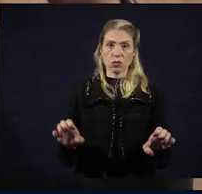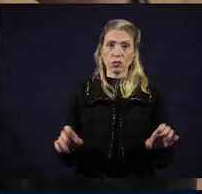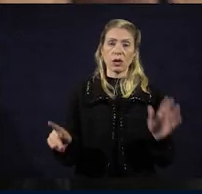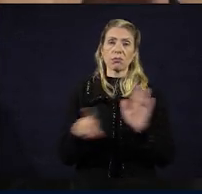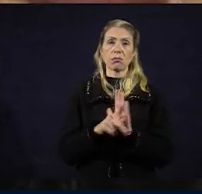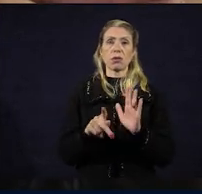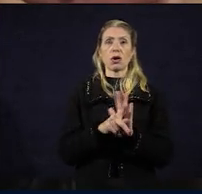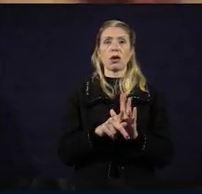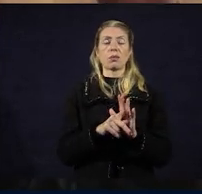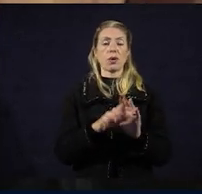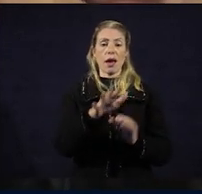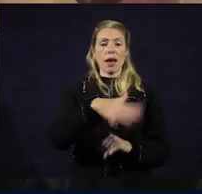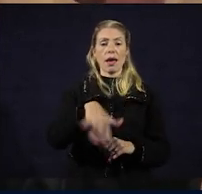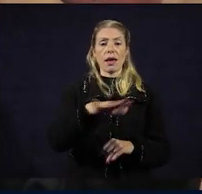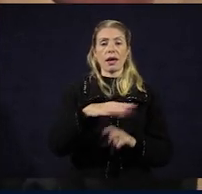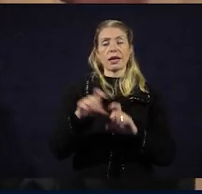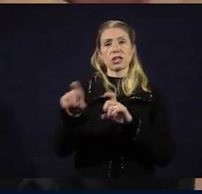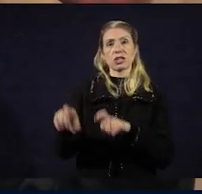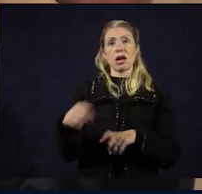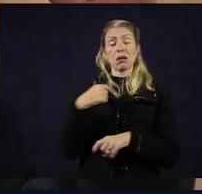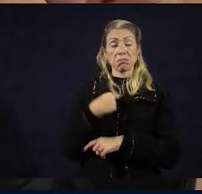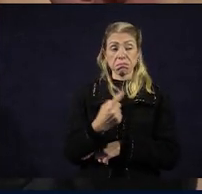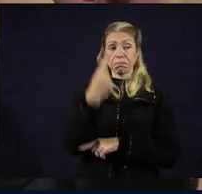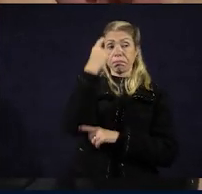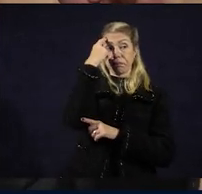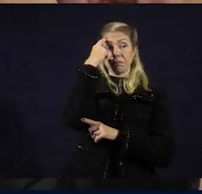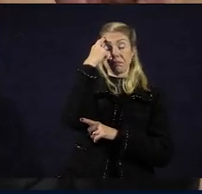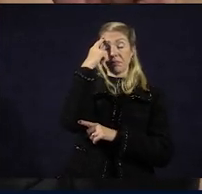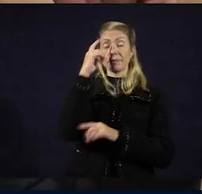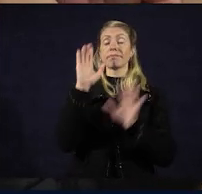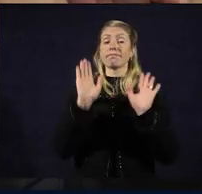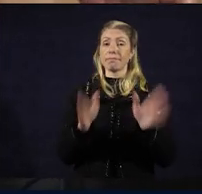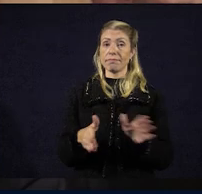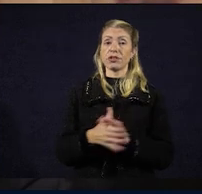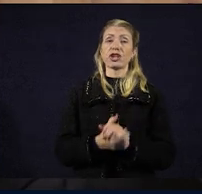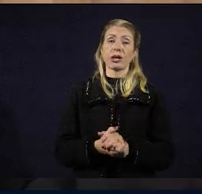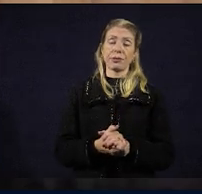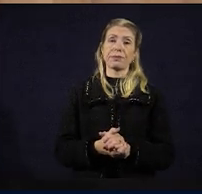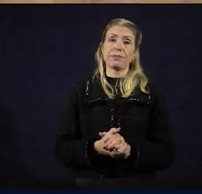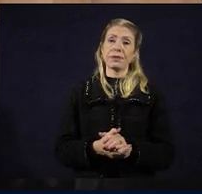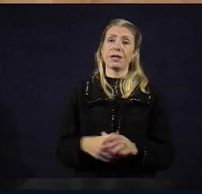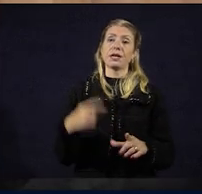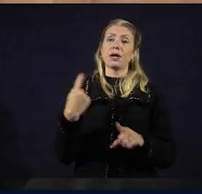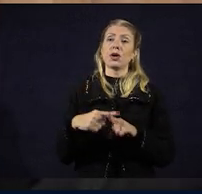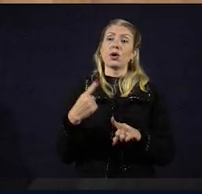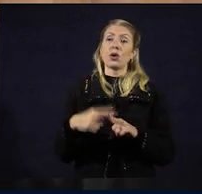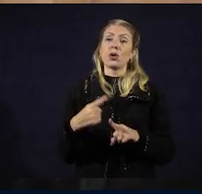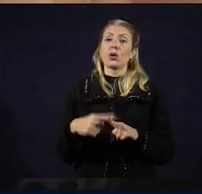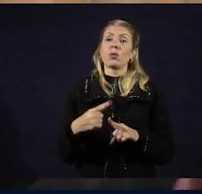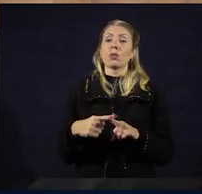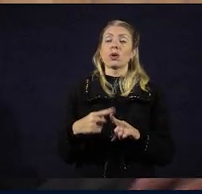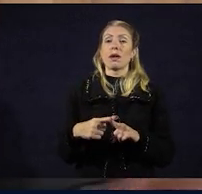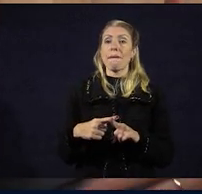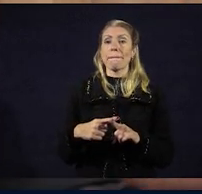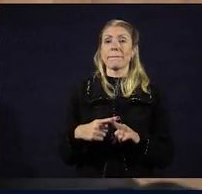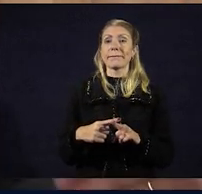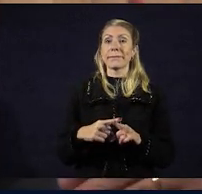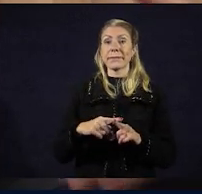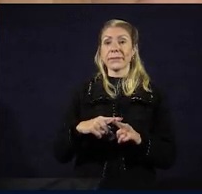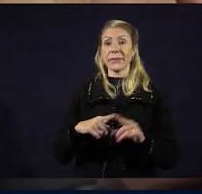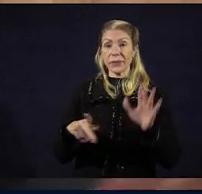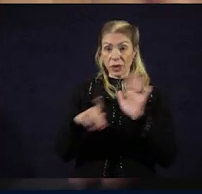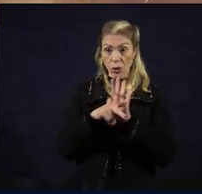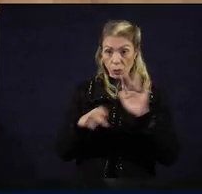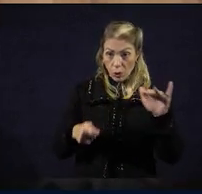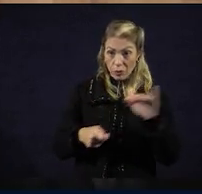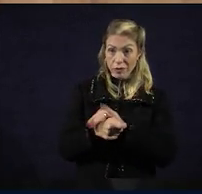água e isso já me acende uma luz que os as achas os fundos